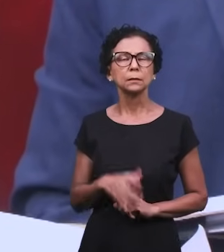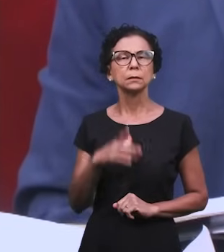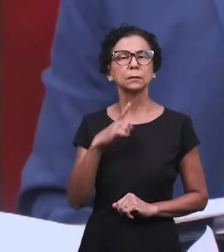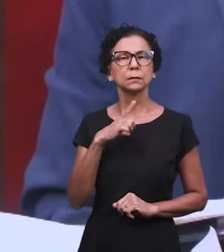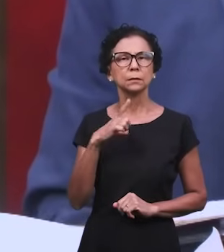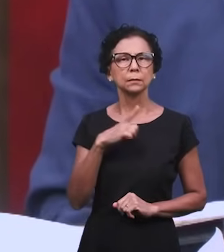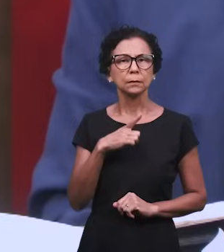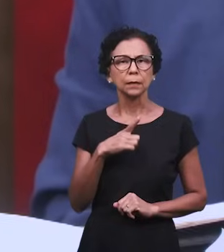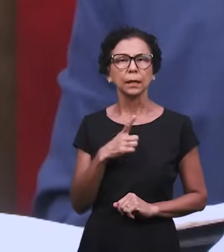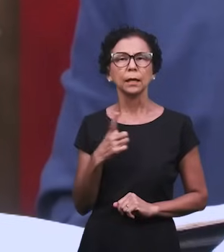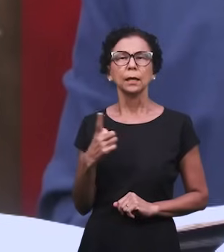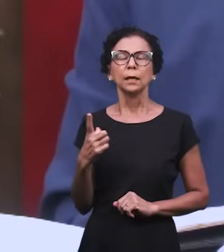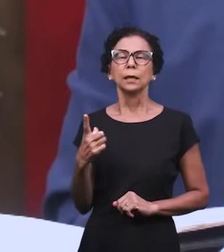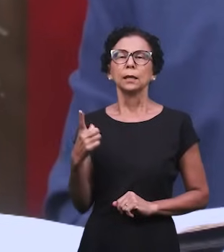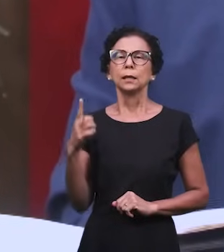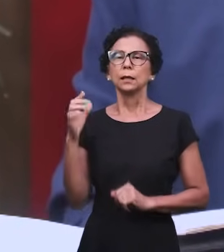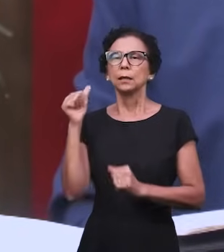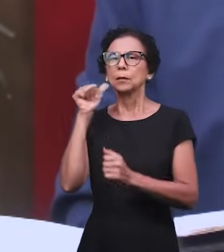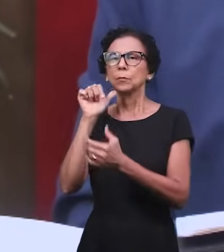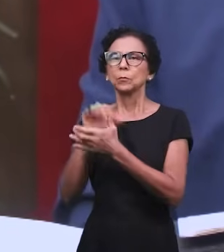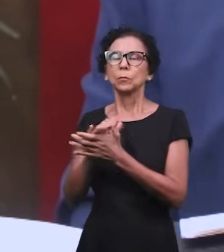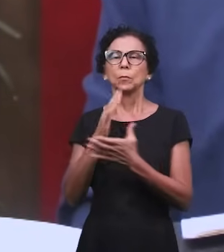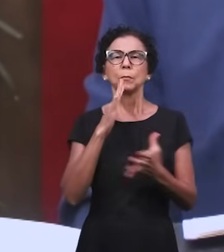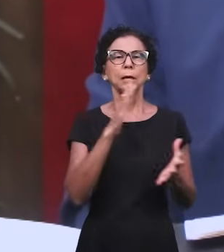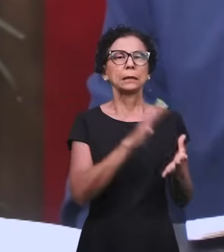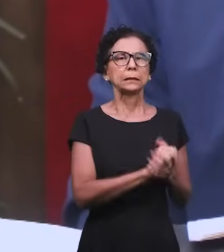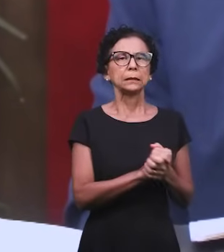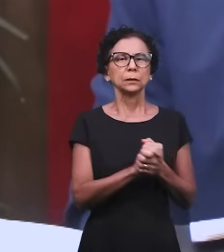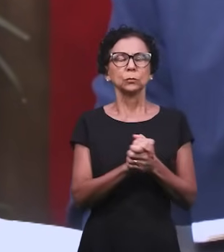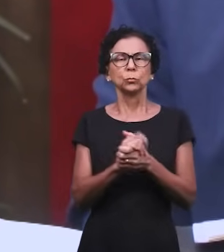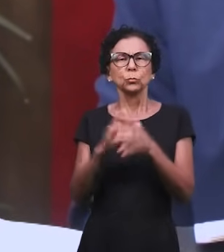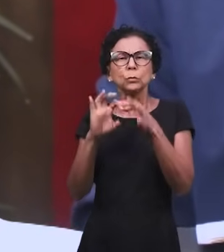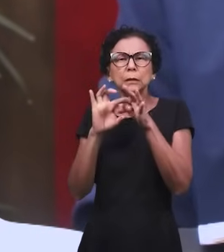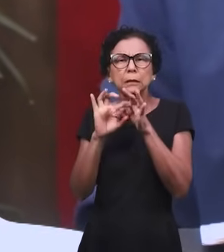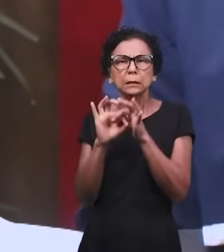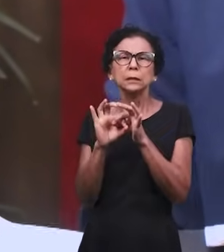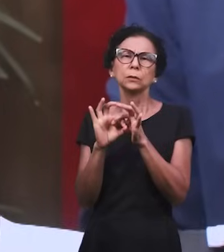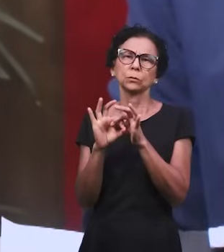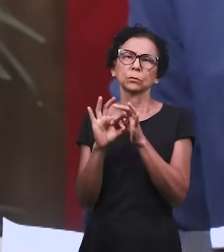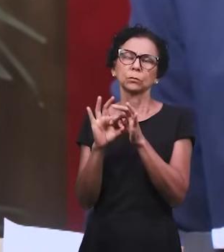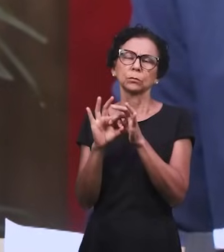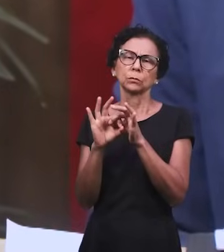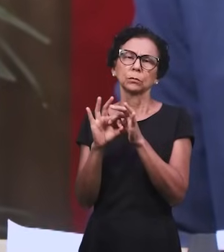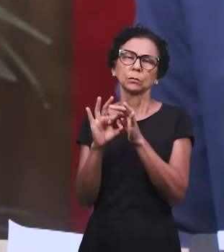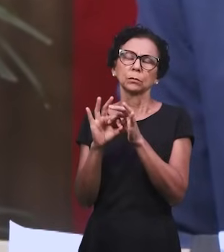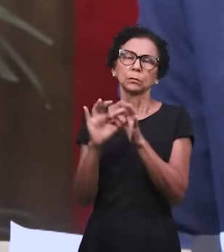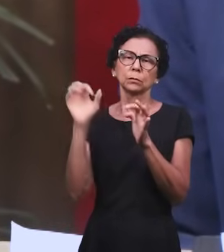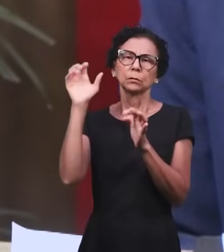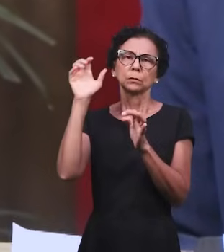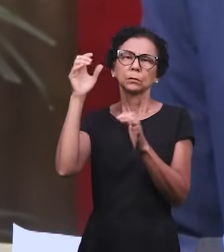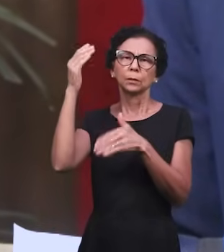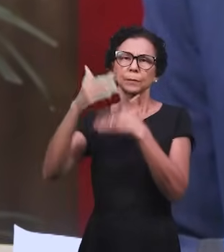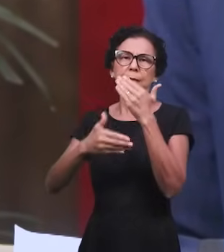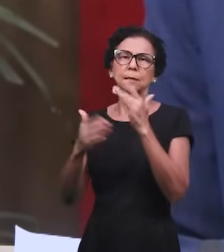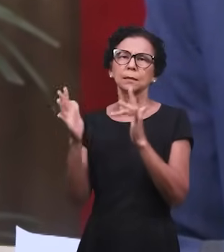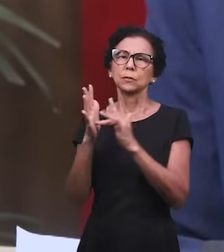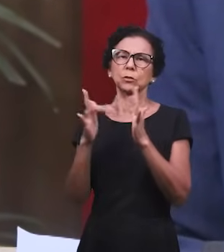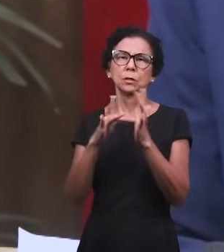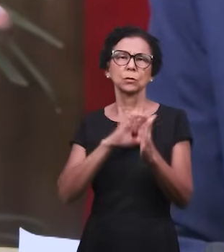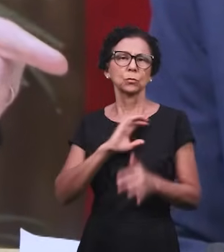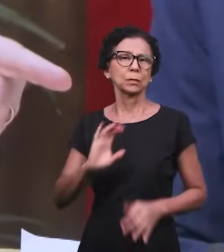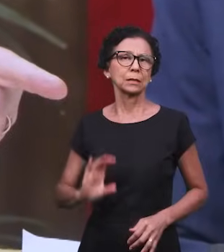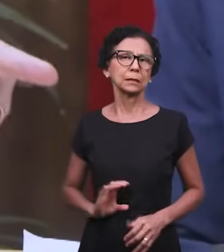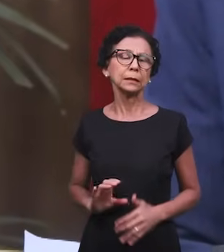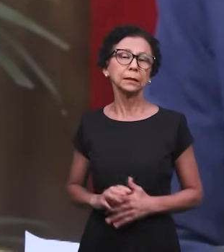em Cristo Jesus porque há um fruto maravilhoso não há marido que não faça isso e não vá